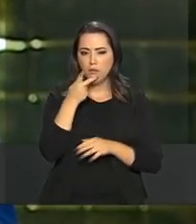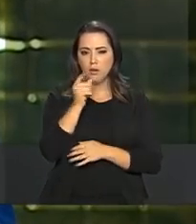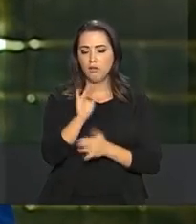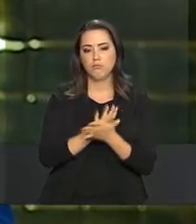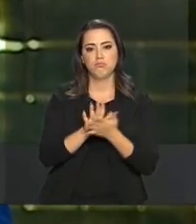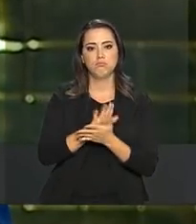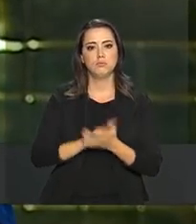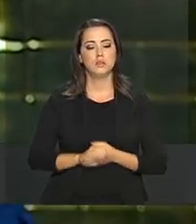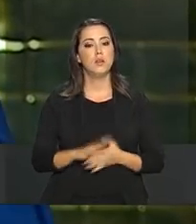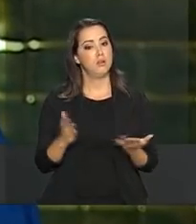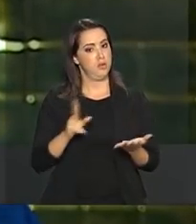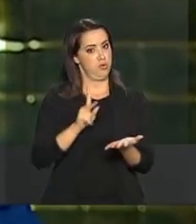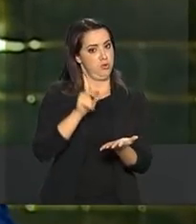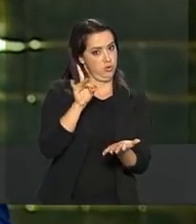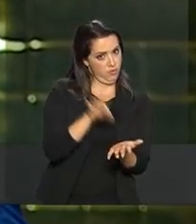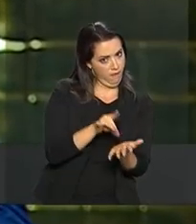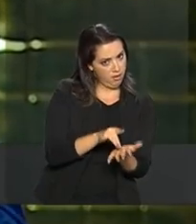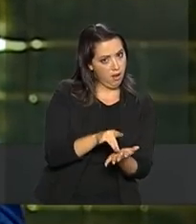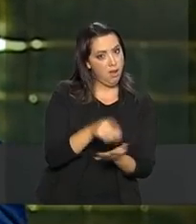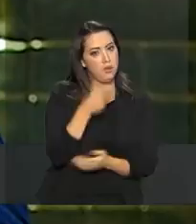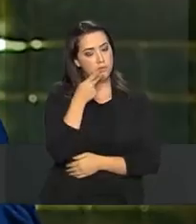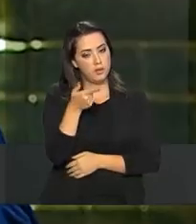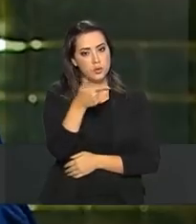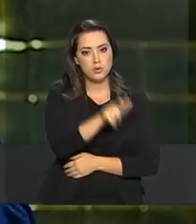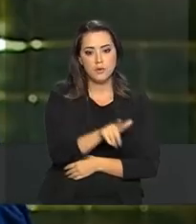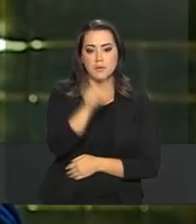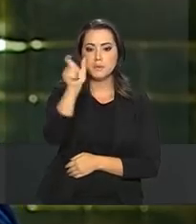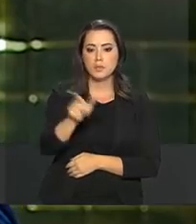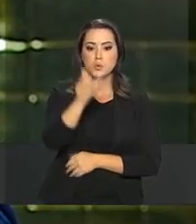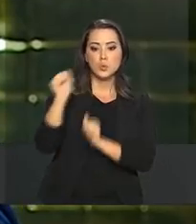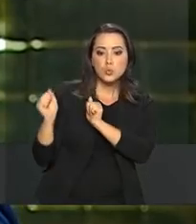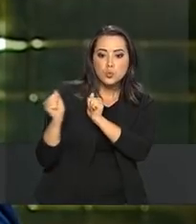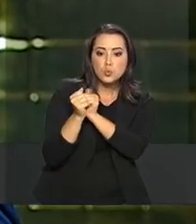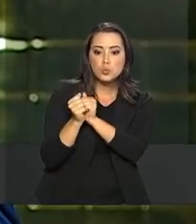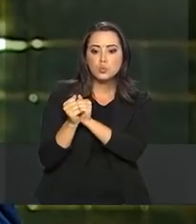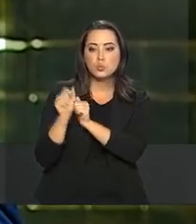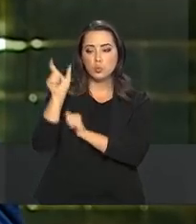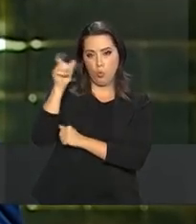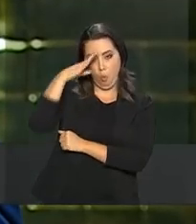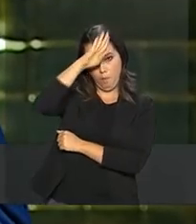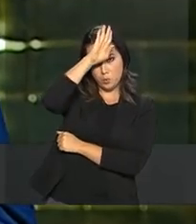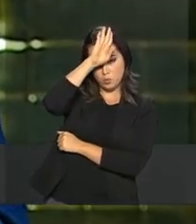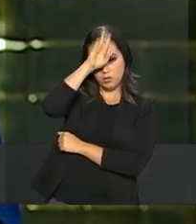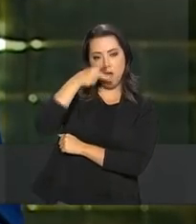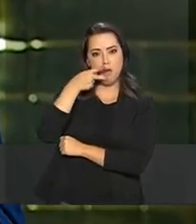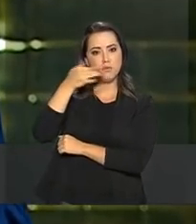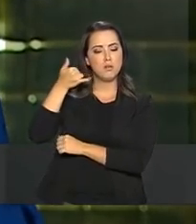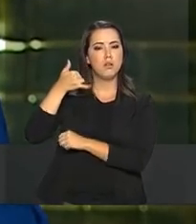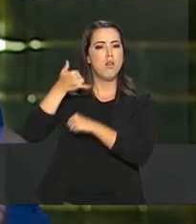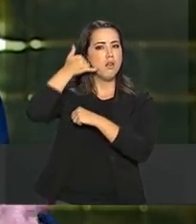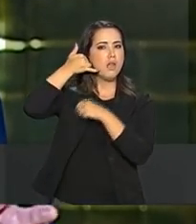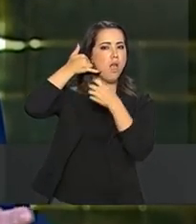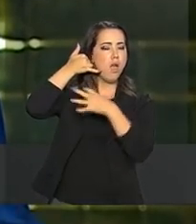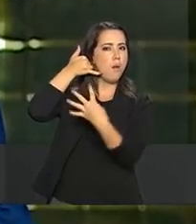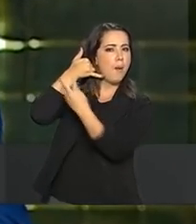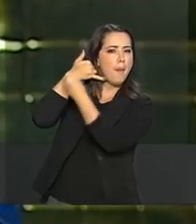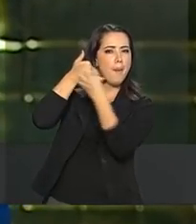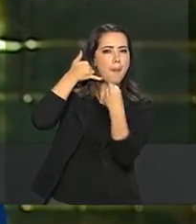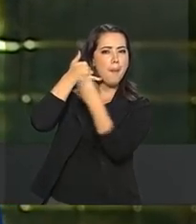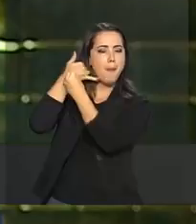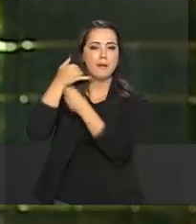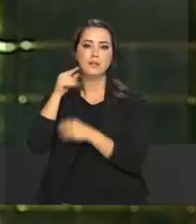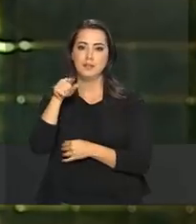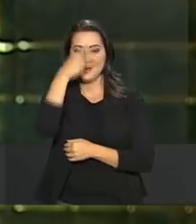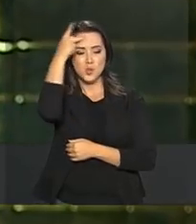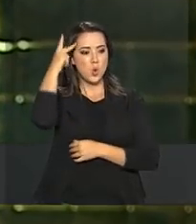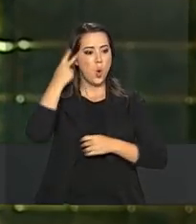não foi boa na verdade eu volto a dizer vocês muita gente ao lado dele aquela natural eu fui à de quem acabou